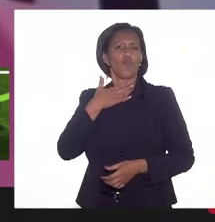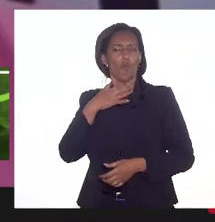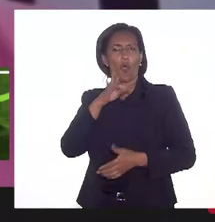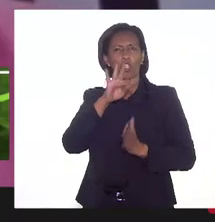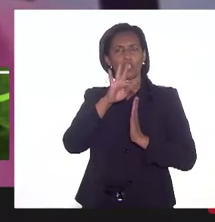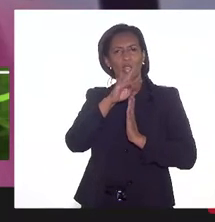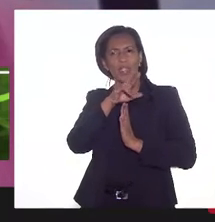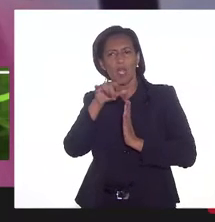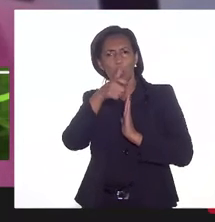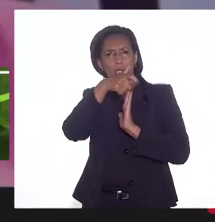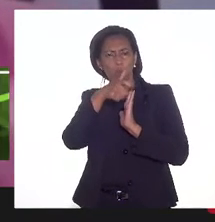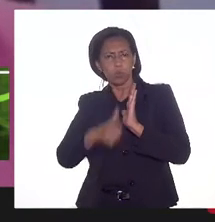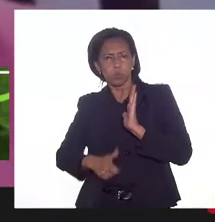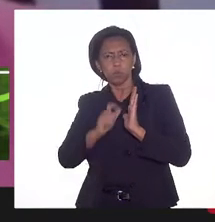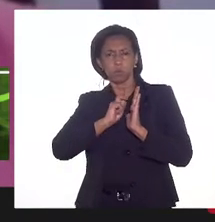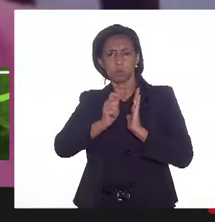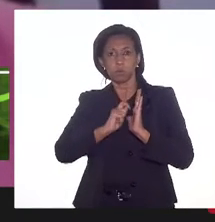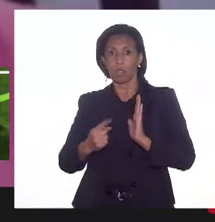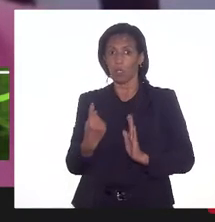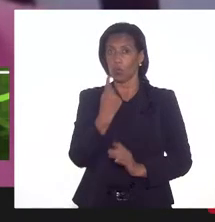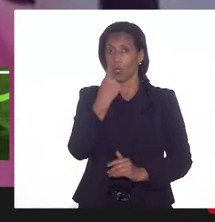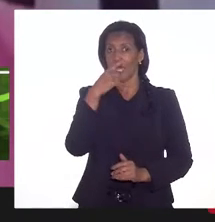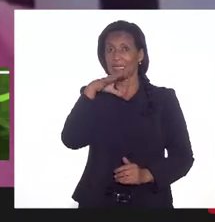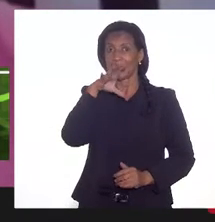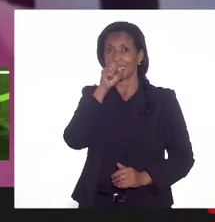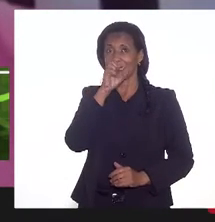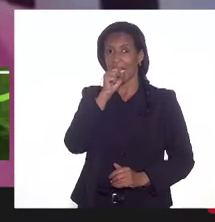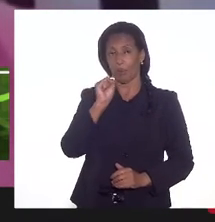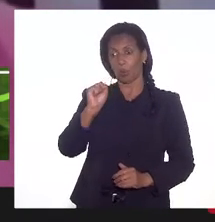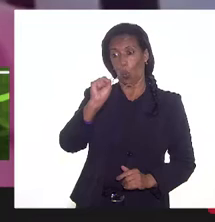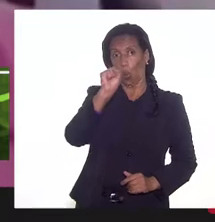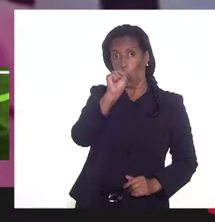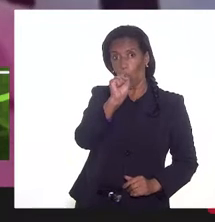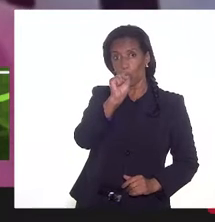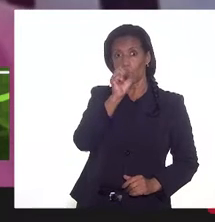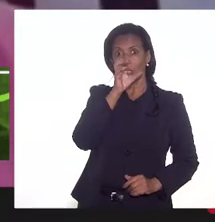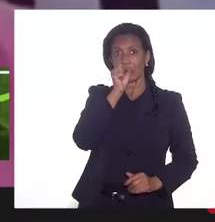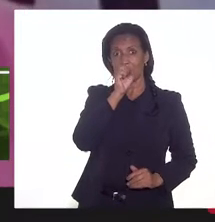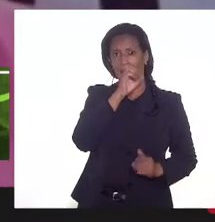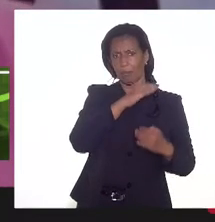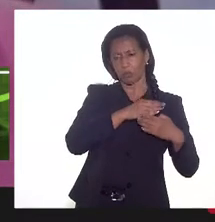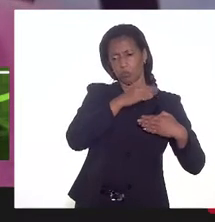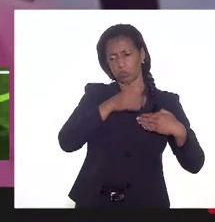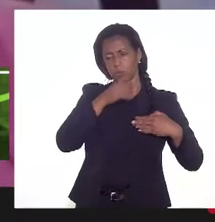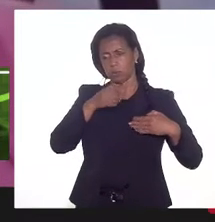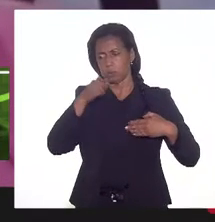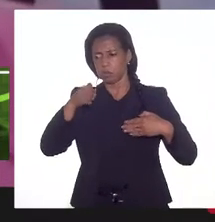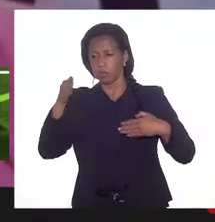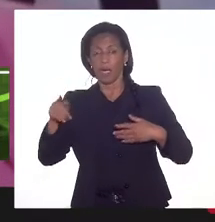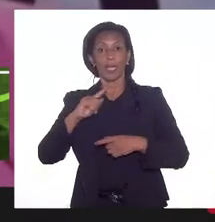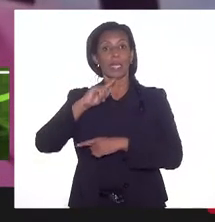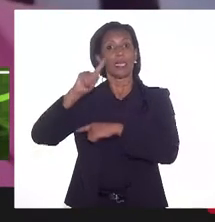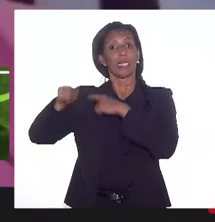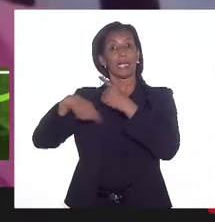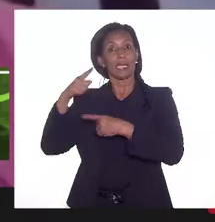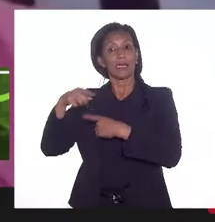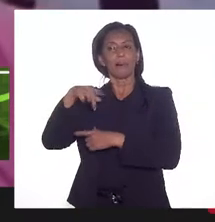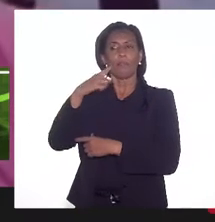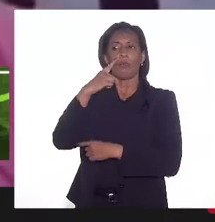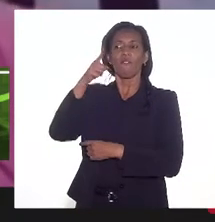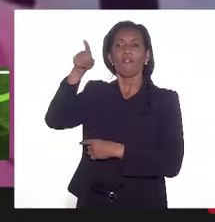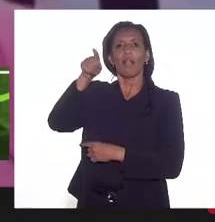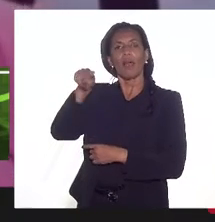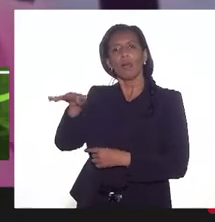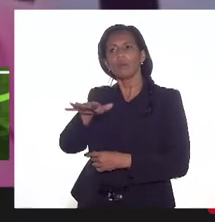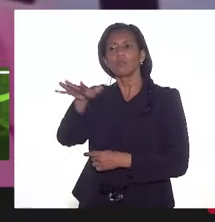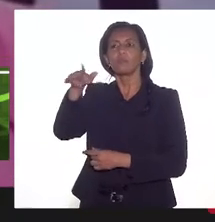teoria uma vez no sábado durante oito sábados tem uma imersão e depois a Martins Pena vai nesses locais ver o que eles estão